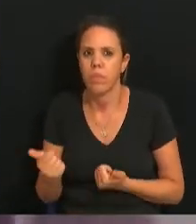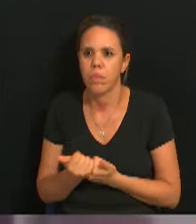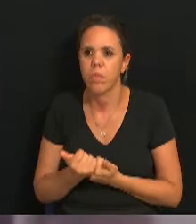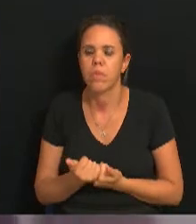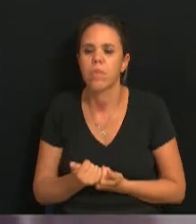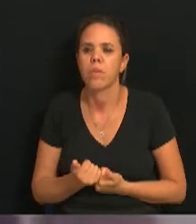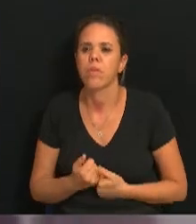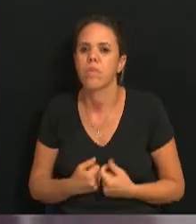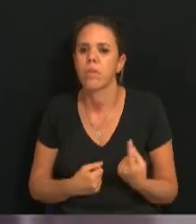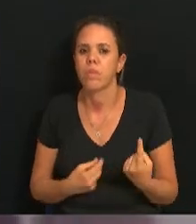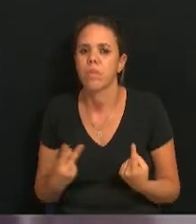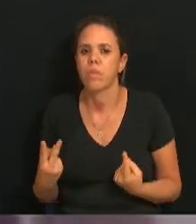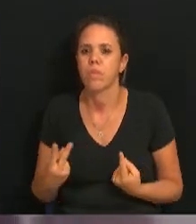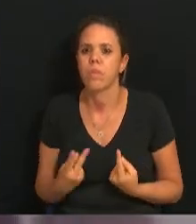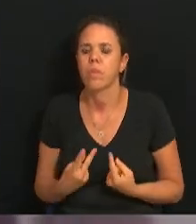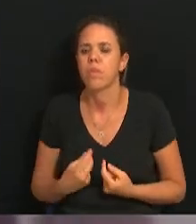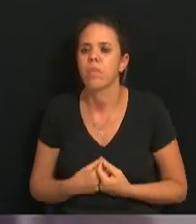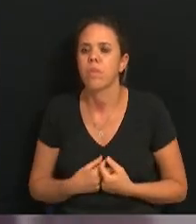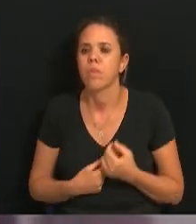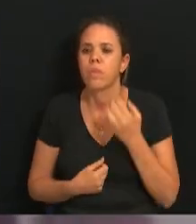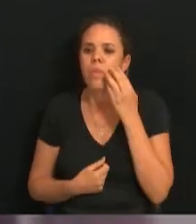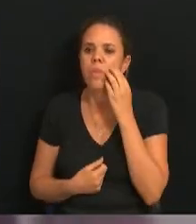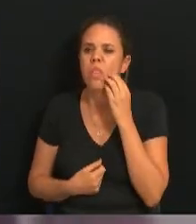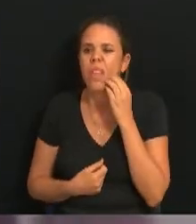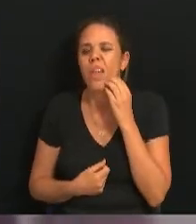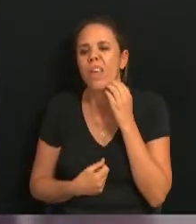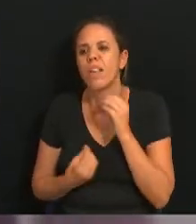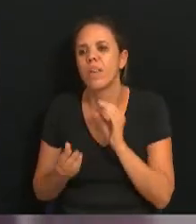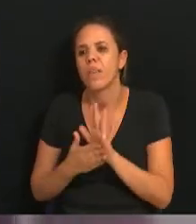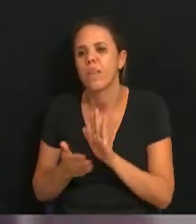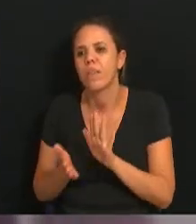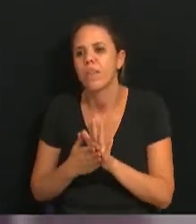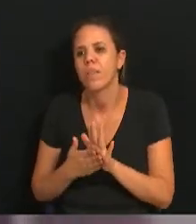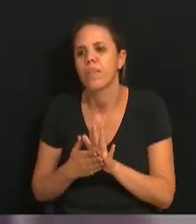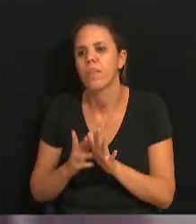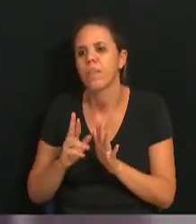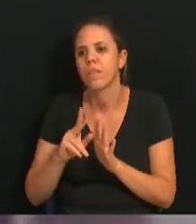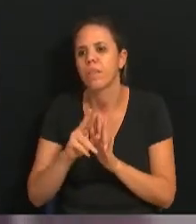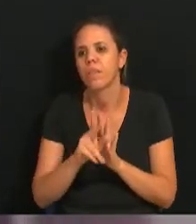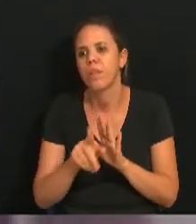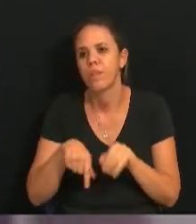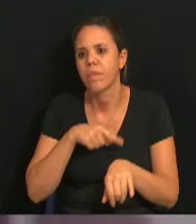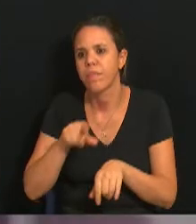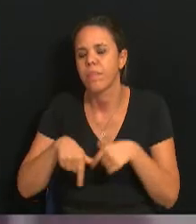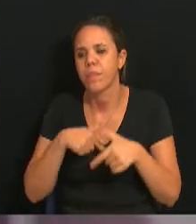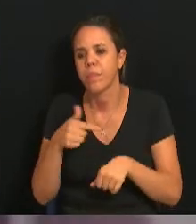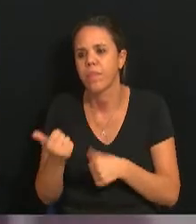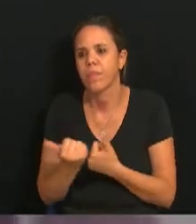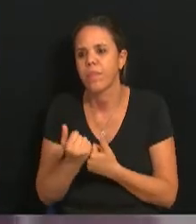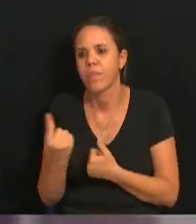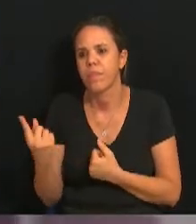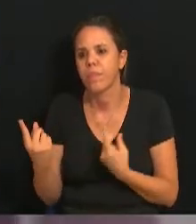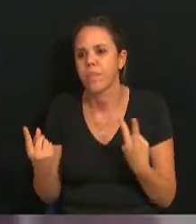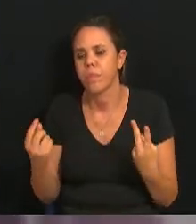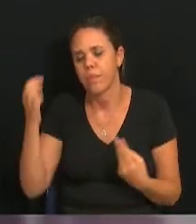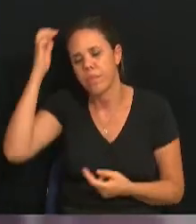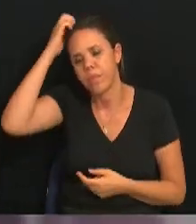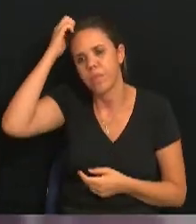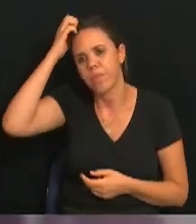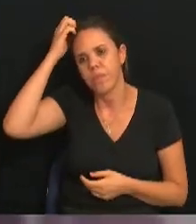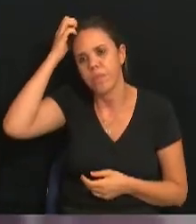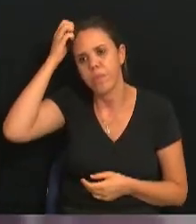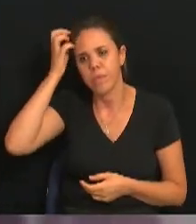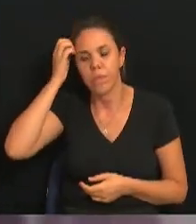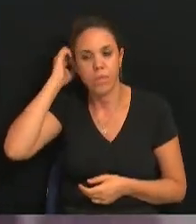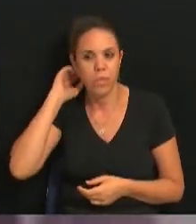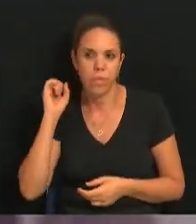2, é na oferta de múltiplas jornadas para professores adjuntos 1 e 2. Então, se